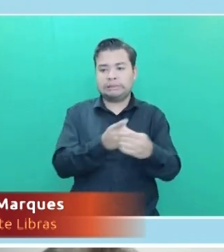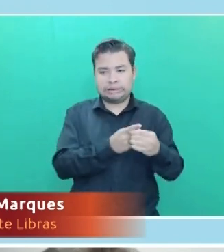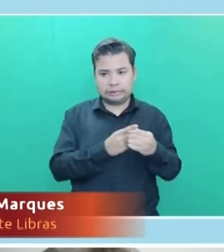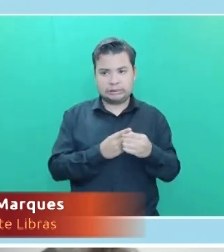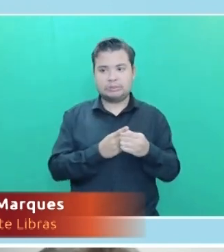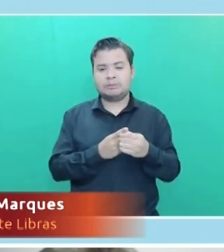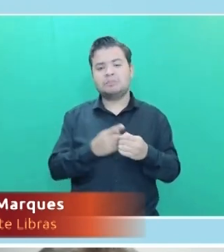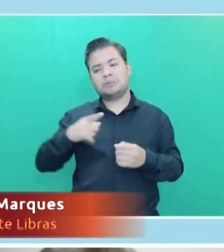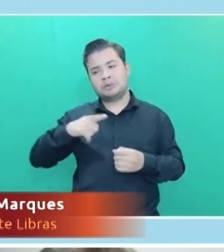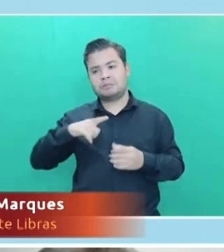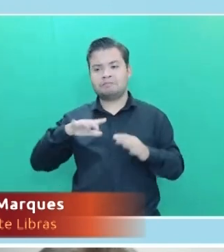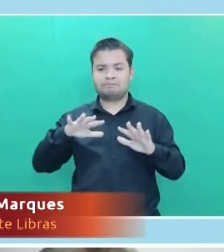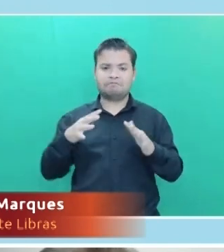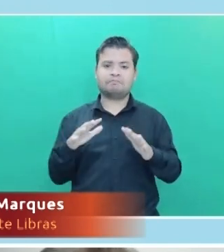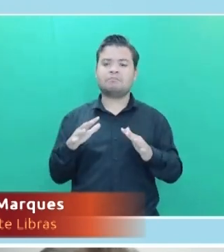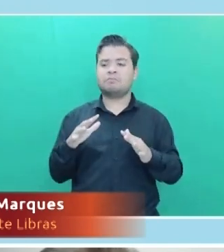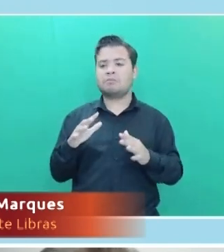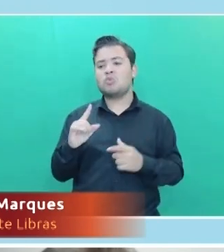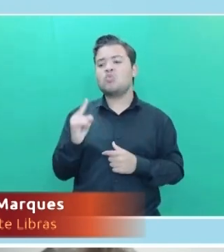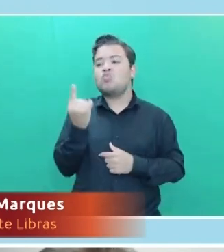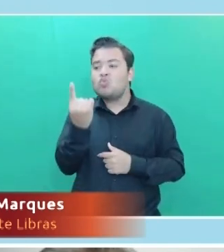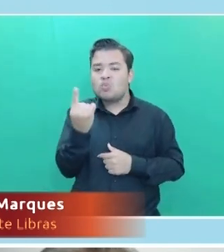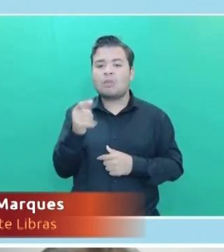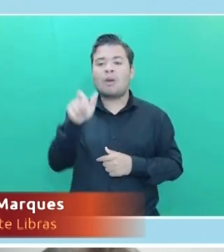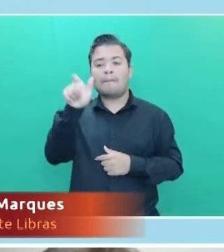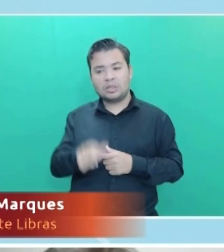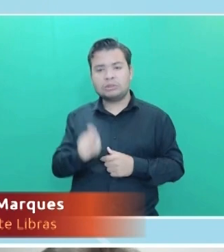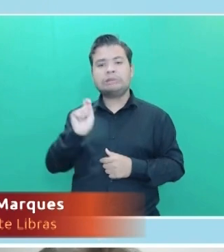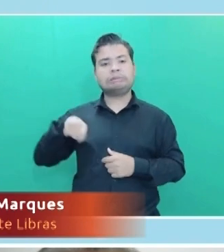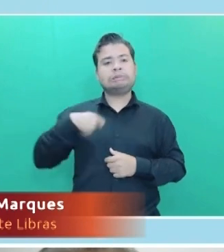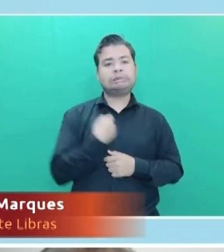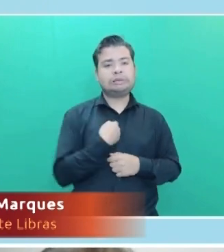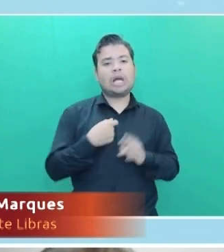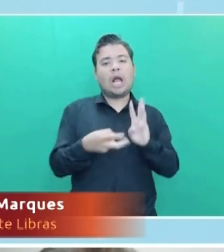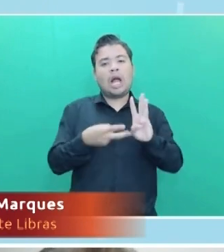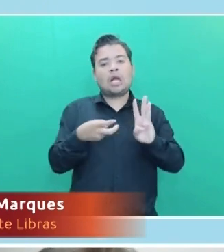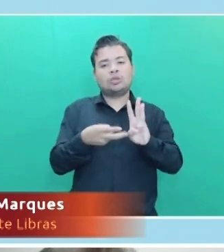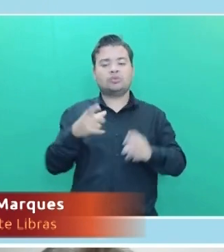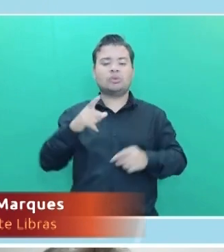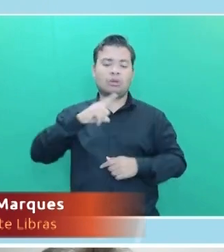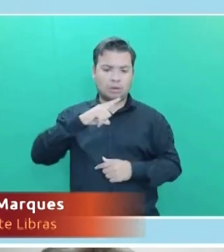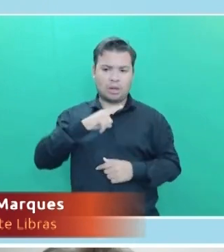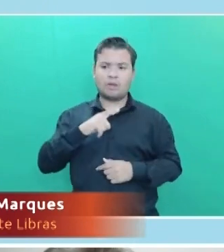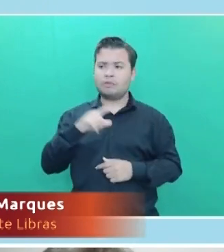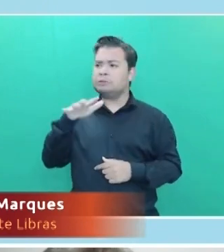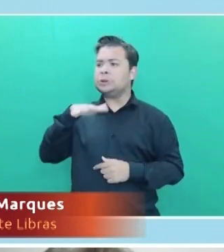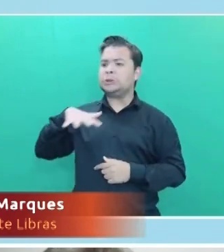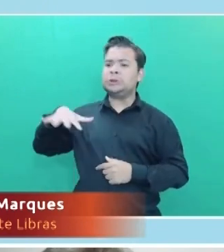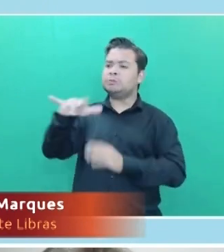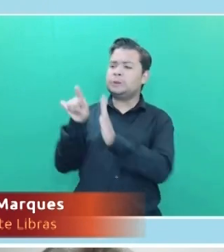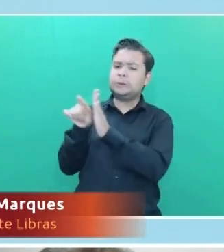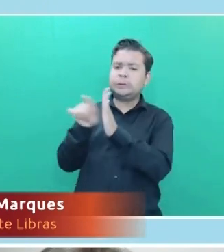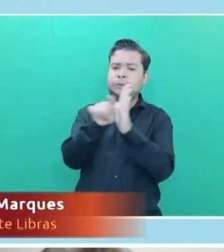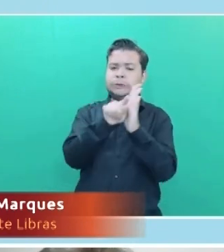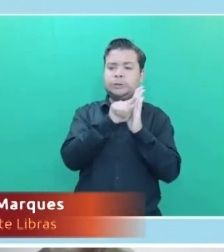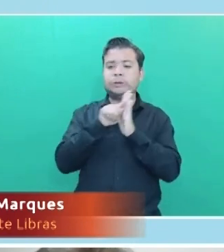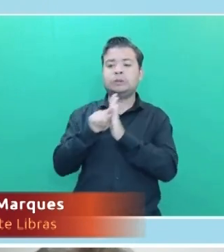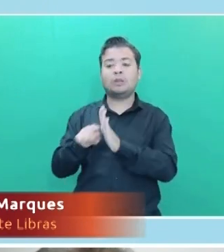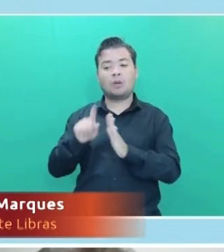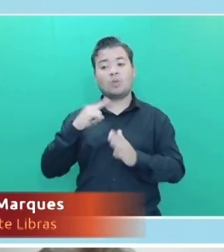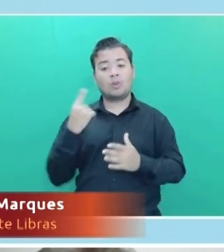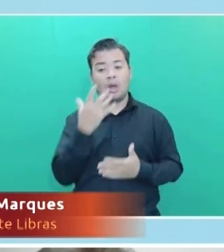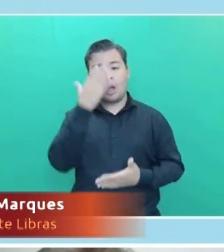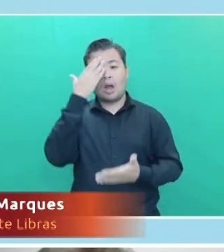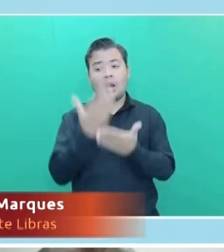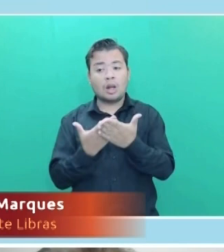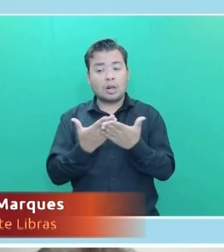existia pelo menos uma pessoa que se declarava indígena. Então, houve uma abrangência muito grande. A gente acredita que agora a população do estado de